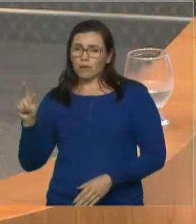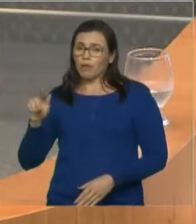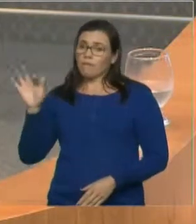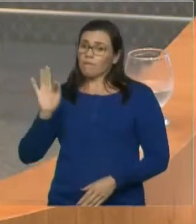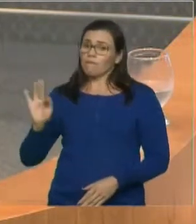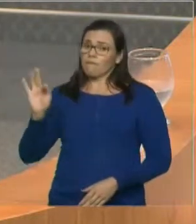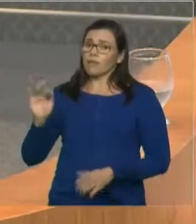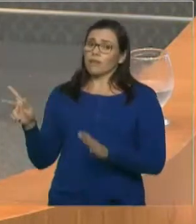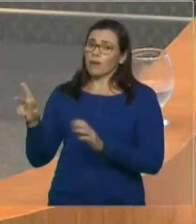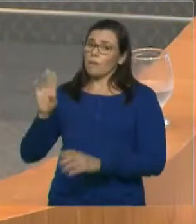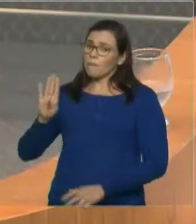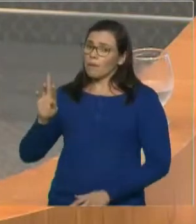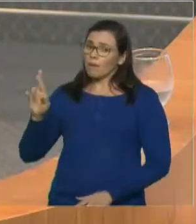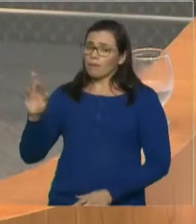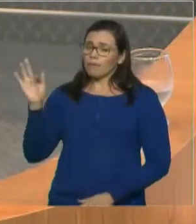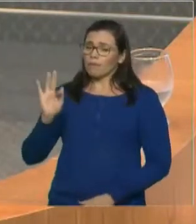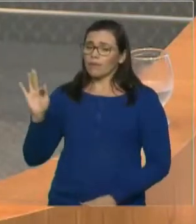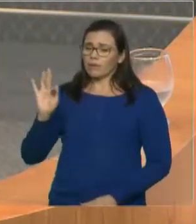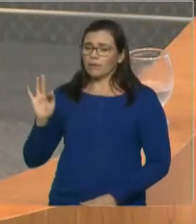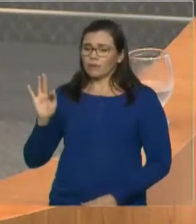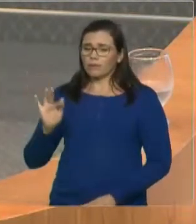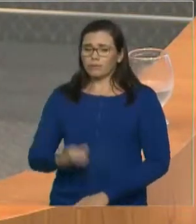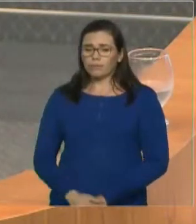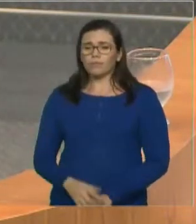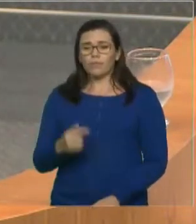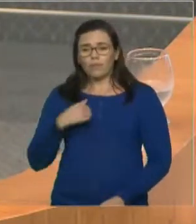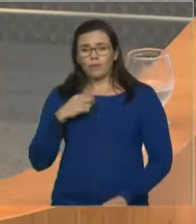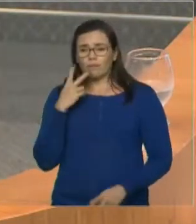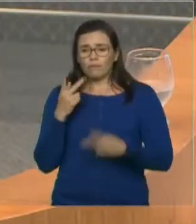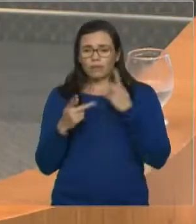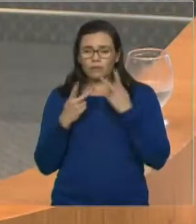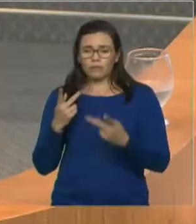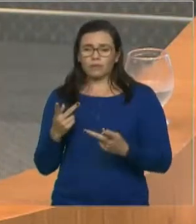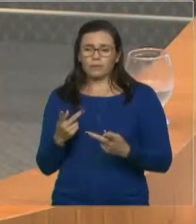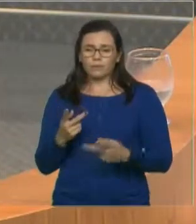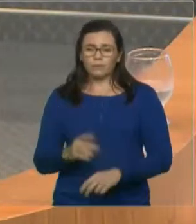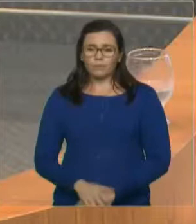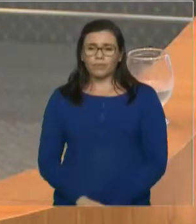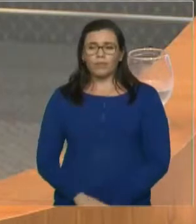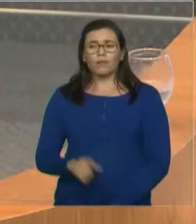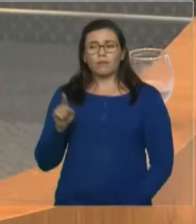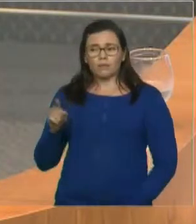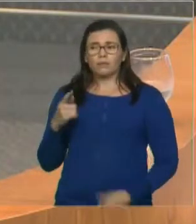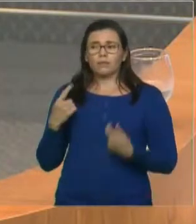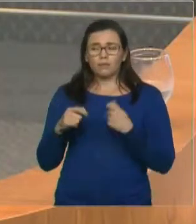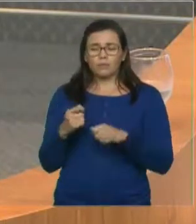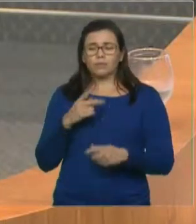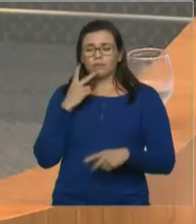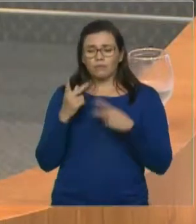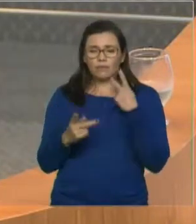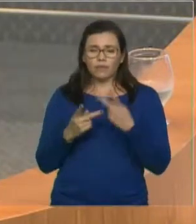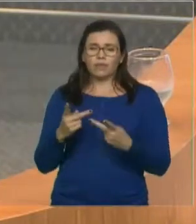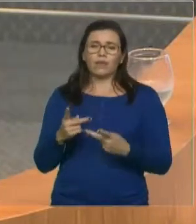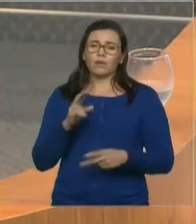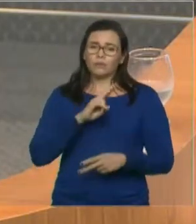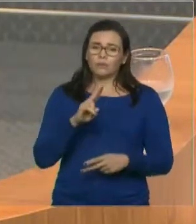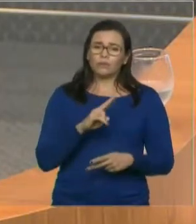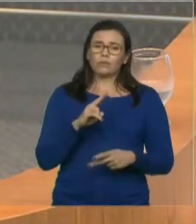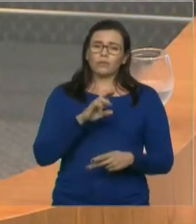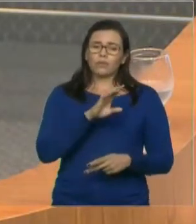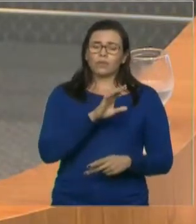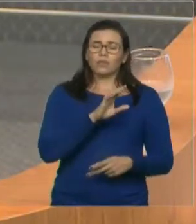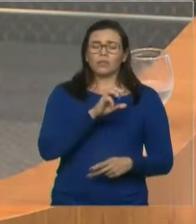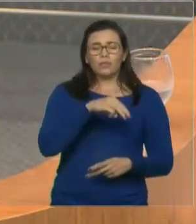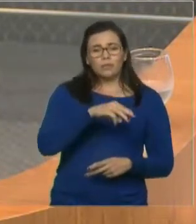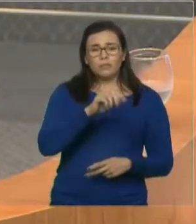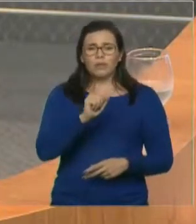foram reformadas, como eu citei. Vossa Excelência também tem que trazer as estradas que realmente estão prestando serviço. E lá na